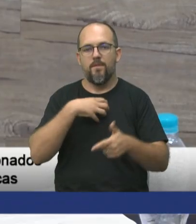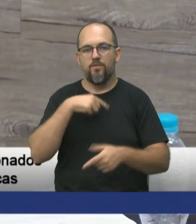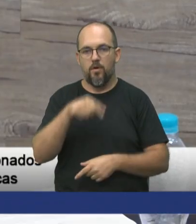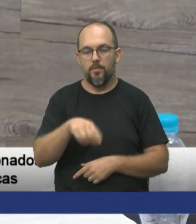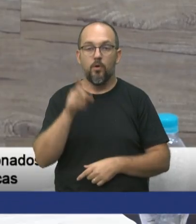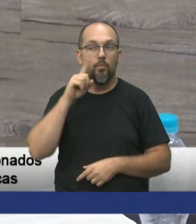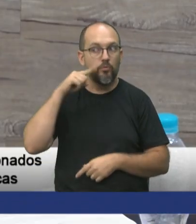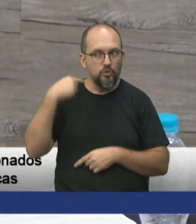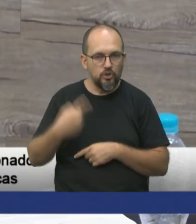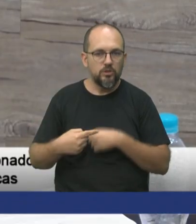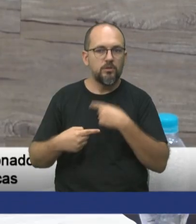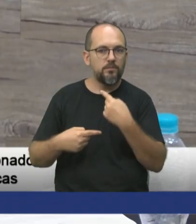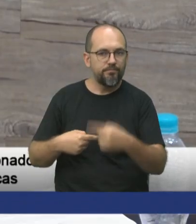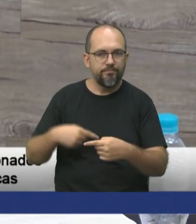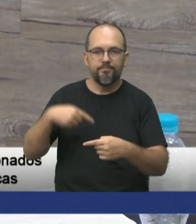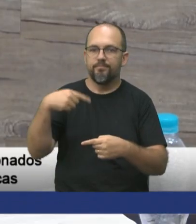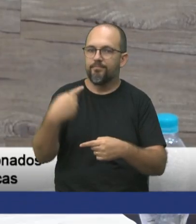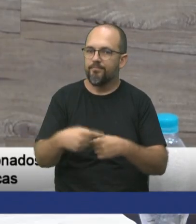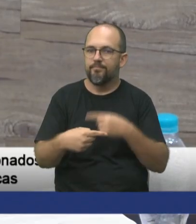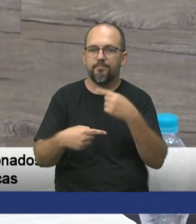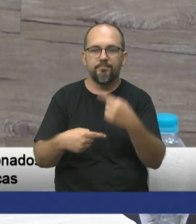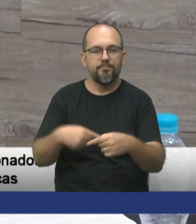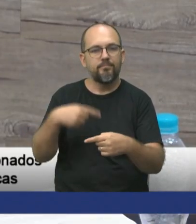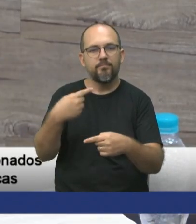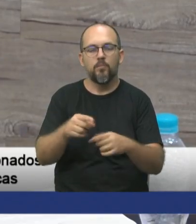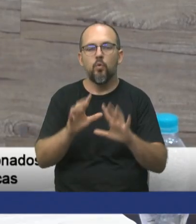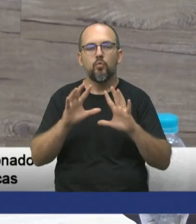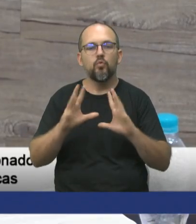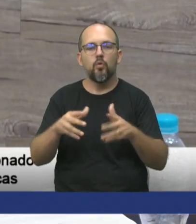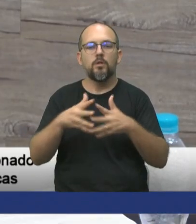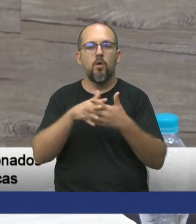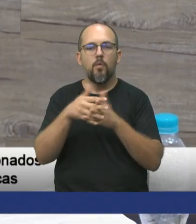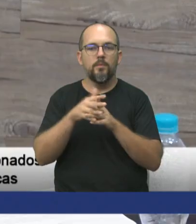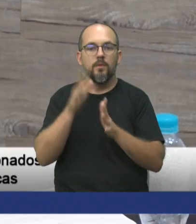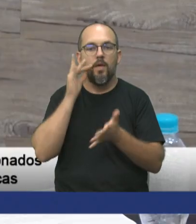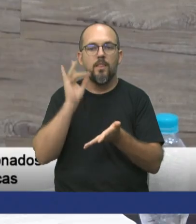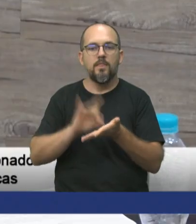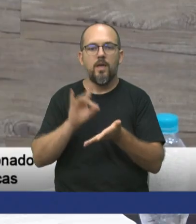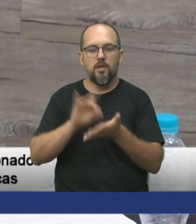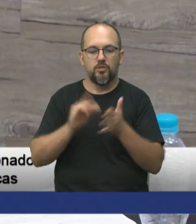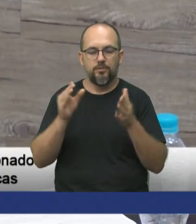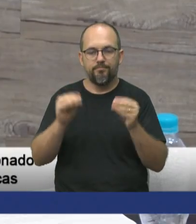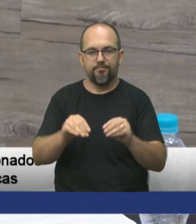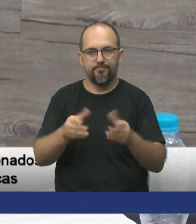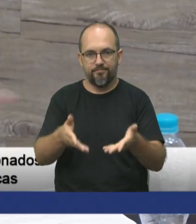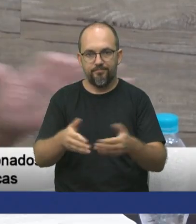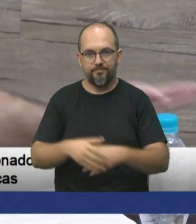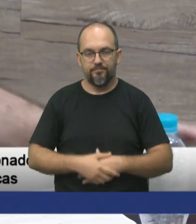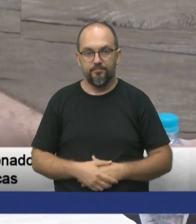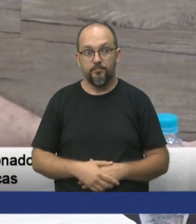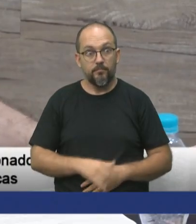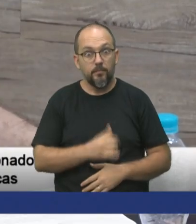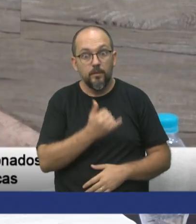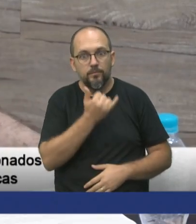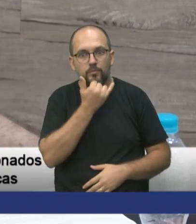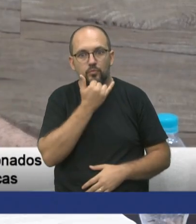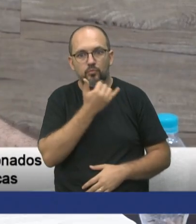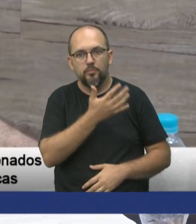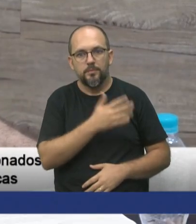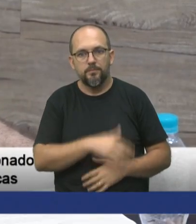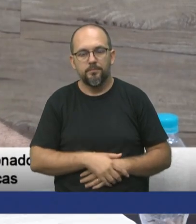por vez, com todas as complexidades que a realidade humana nos coloca. Desculpa, viu, doutora, que eu acho